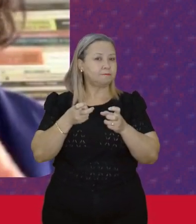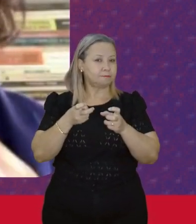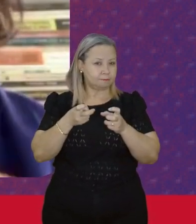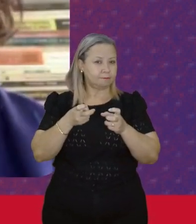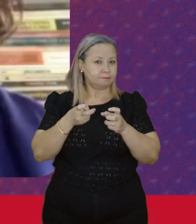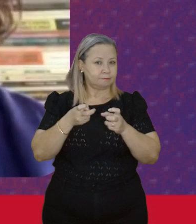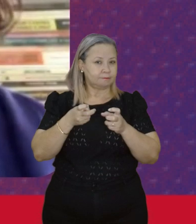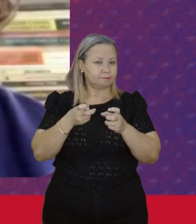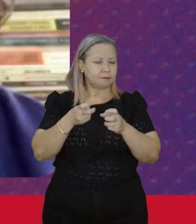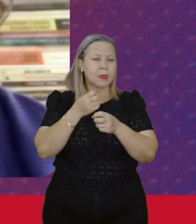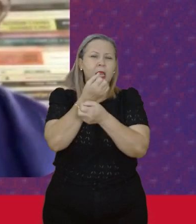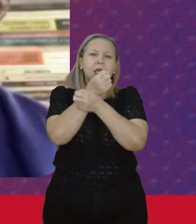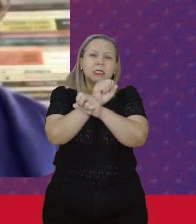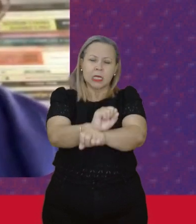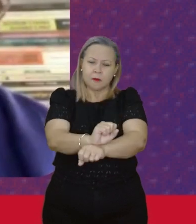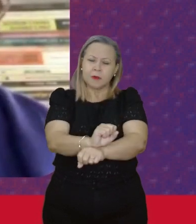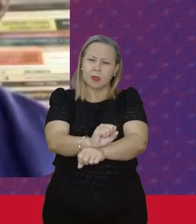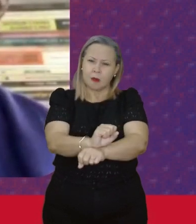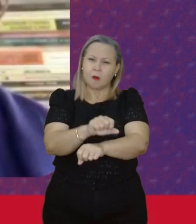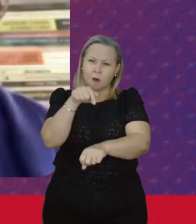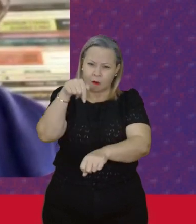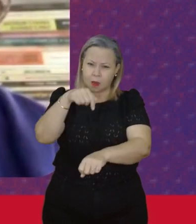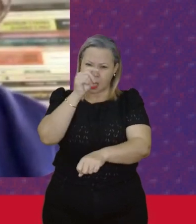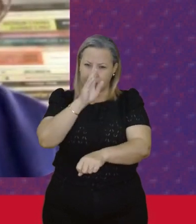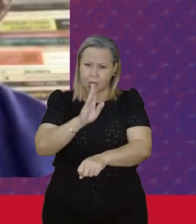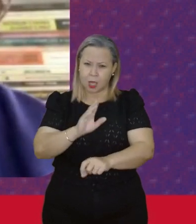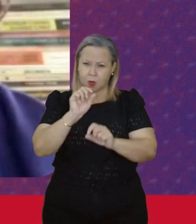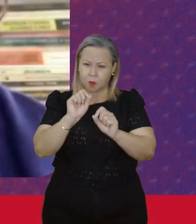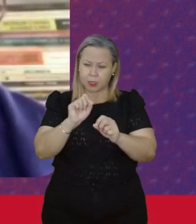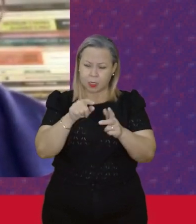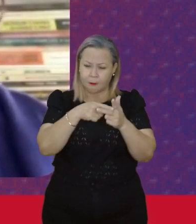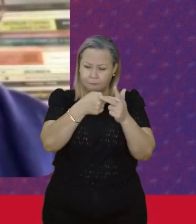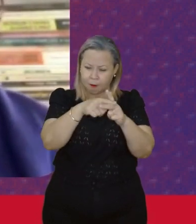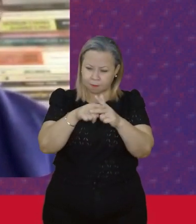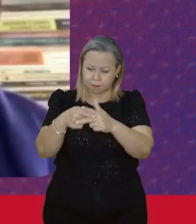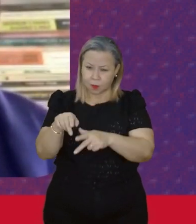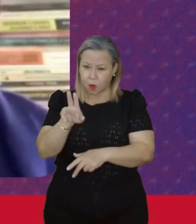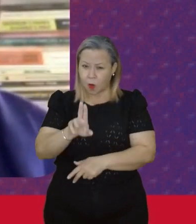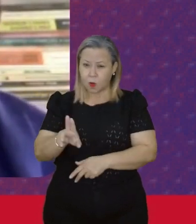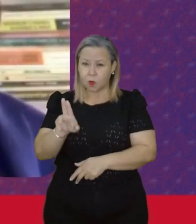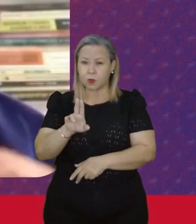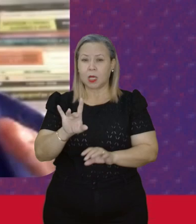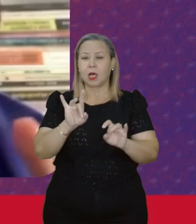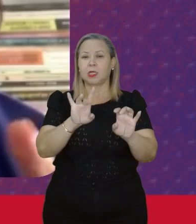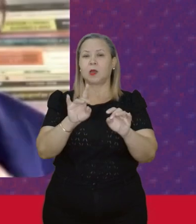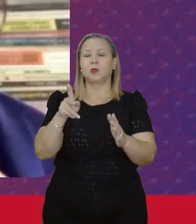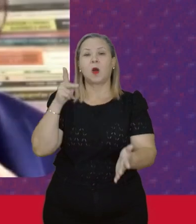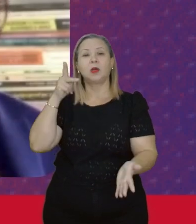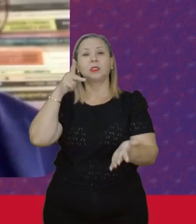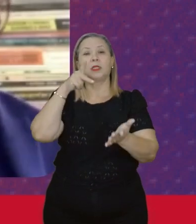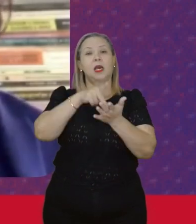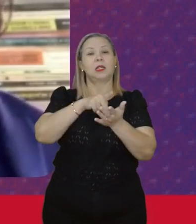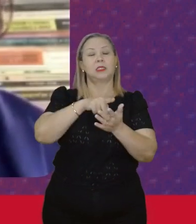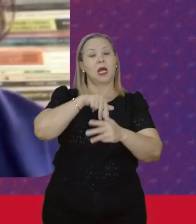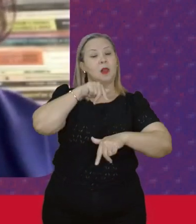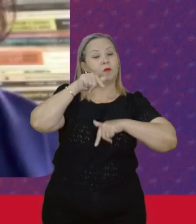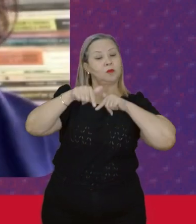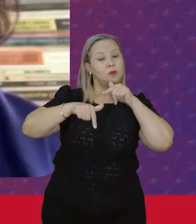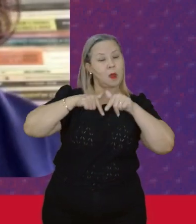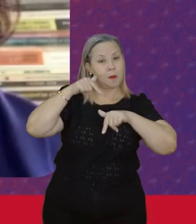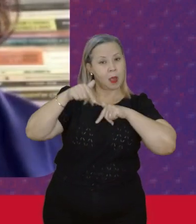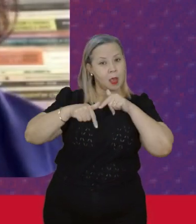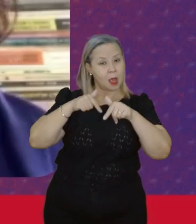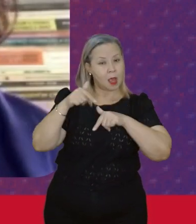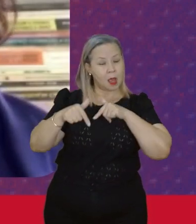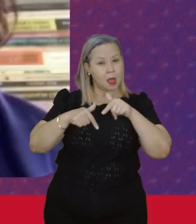A escravidão no nosso país foi um instrumento não só de realização do trabalho